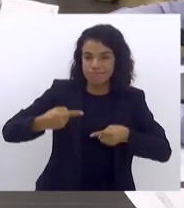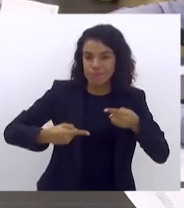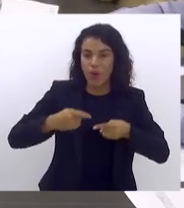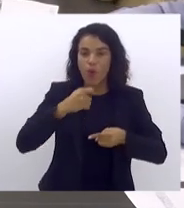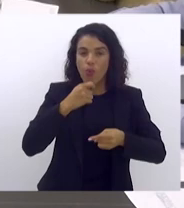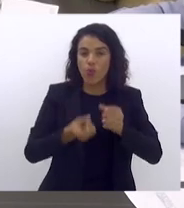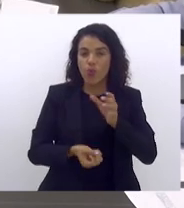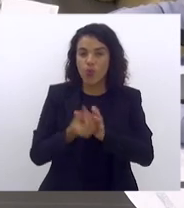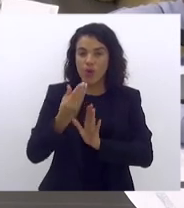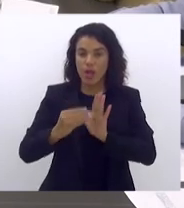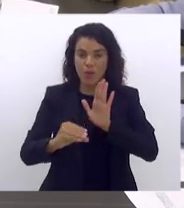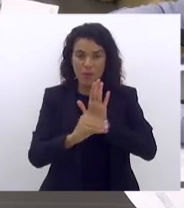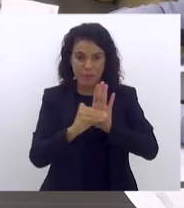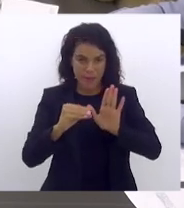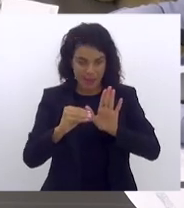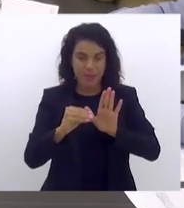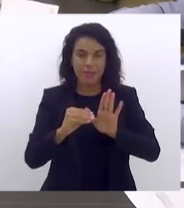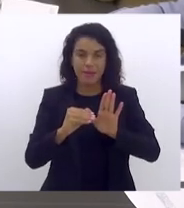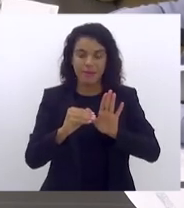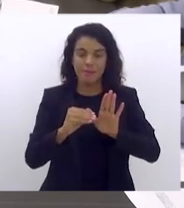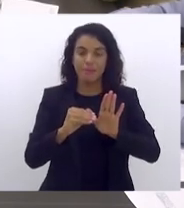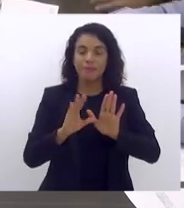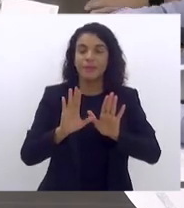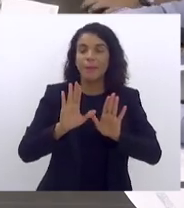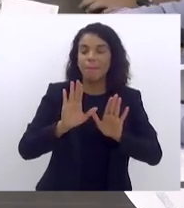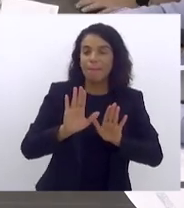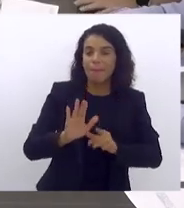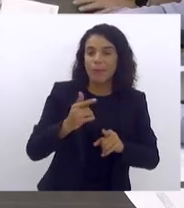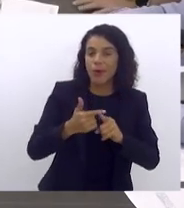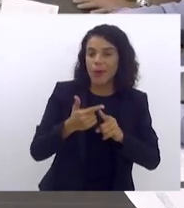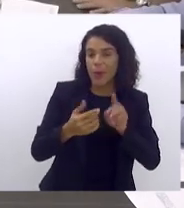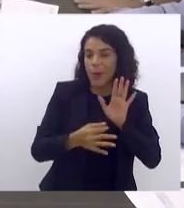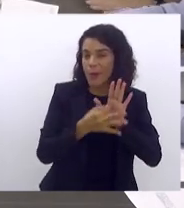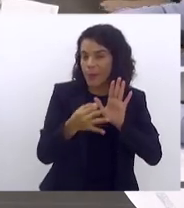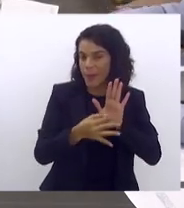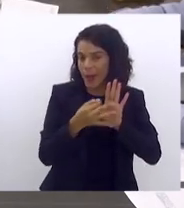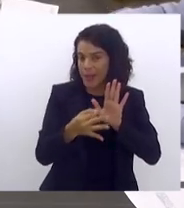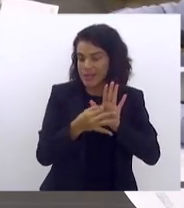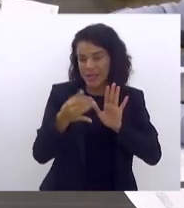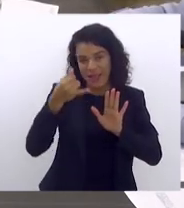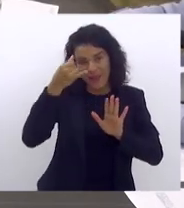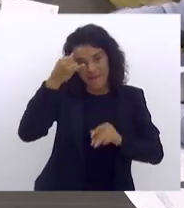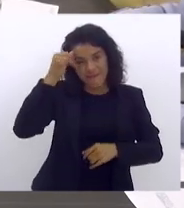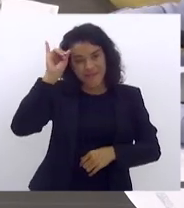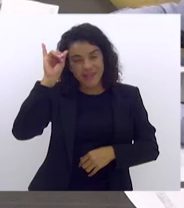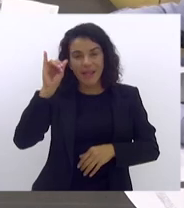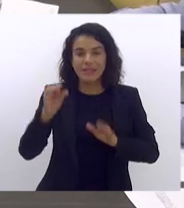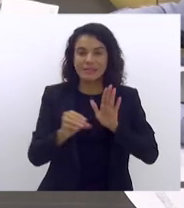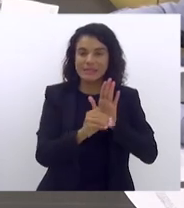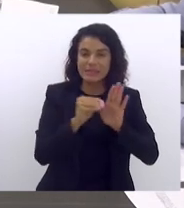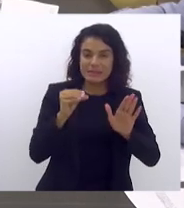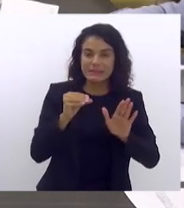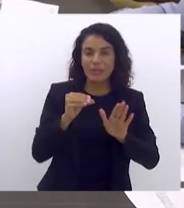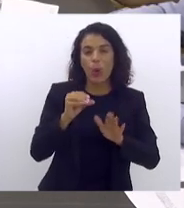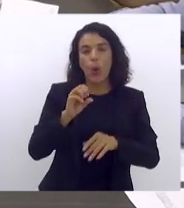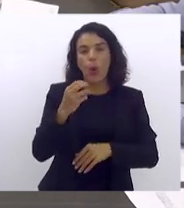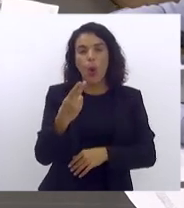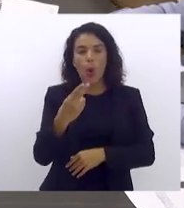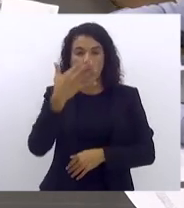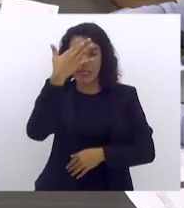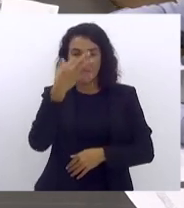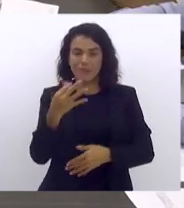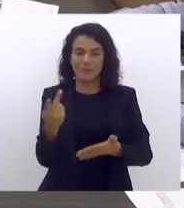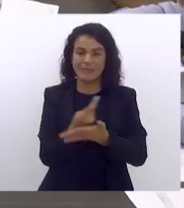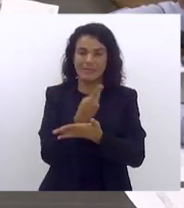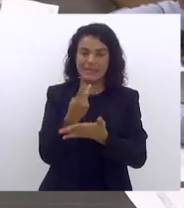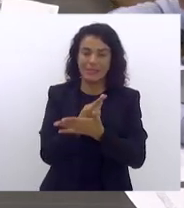até contrariando uma lógica da própria CCJ, para que o parecer não fosse com emendas, para que gerasse algum tipo de interpretação nesse